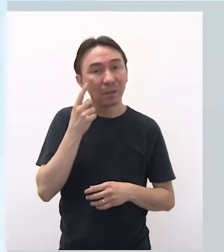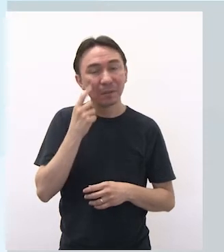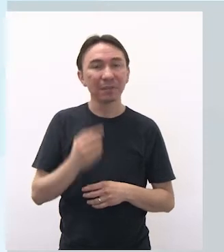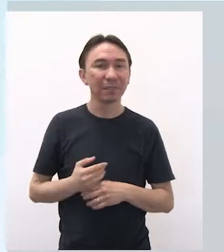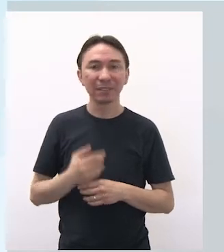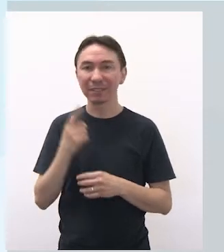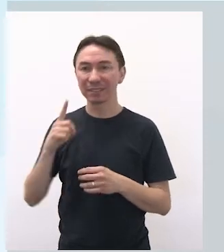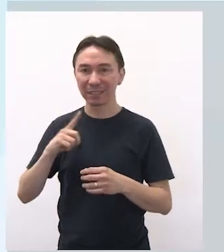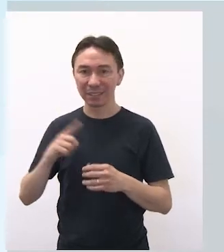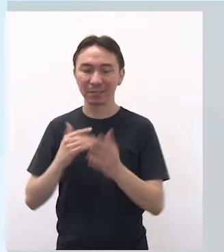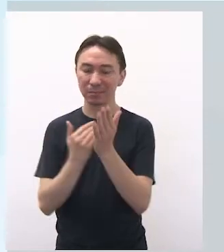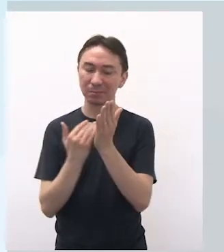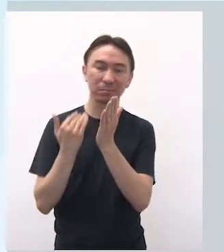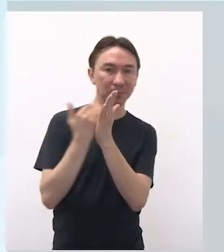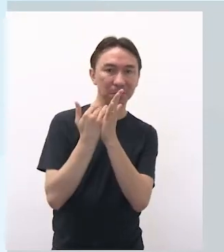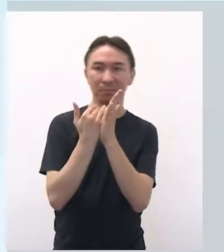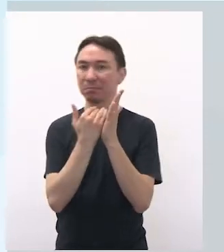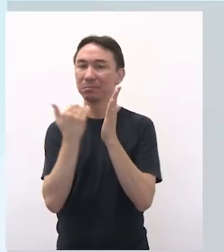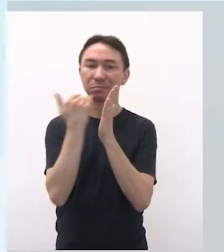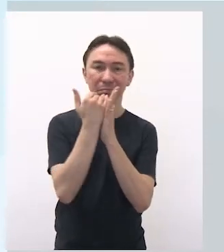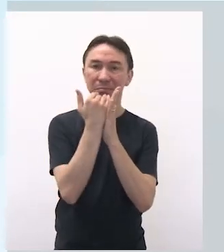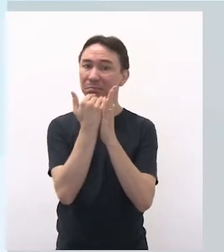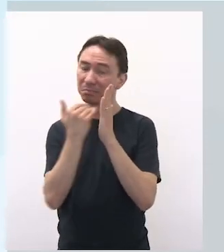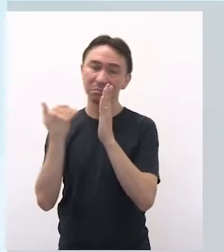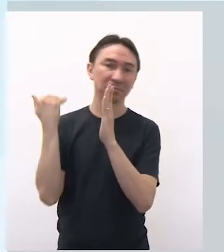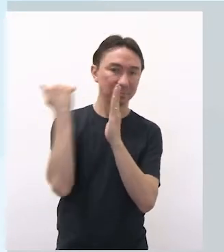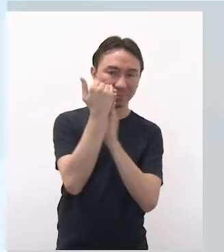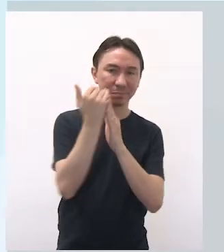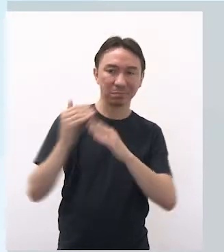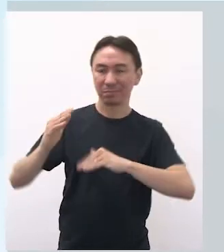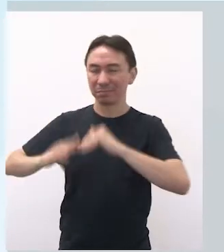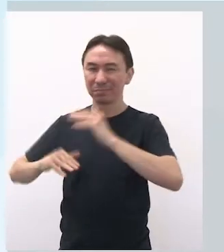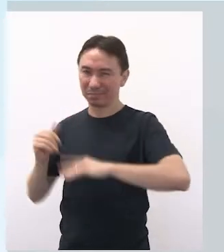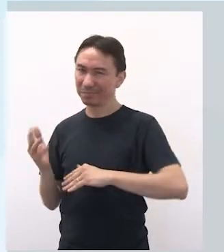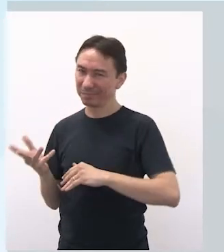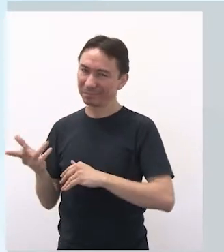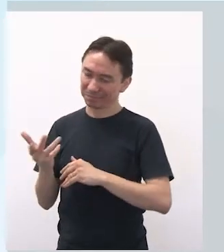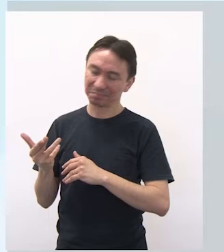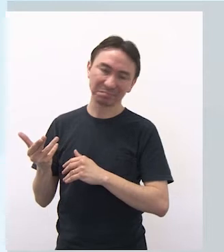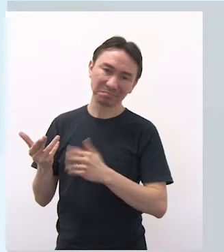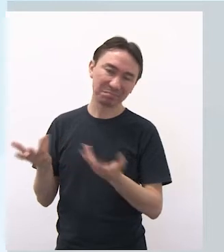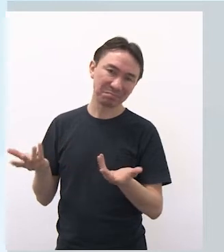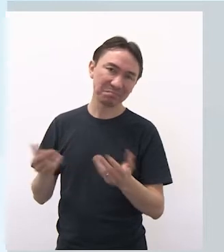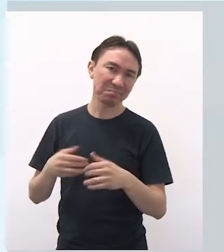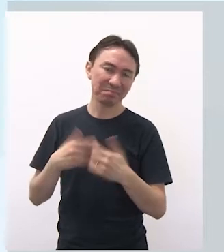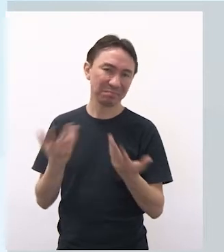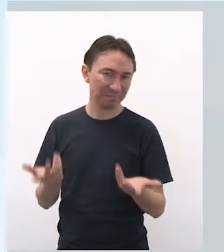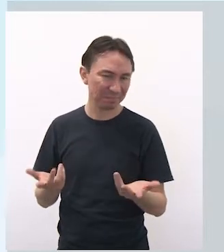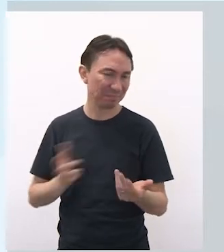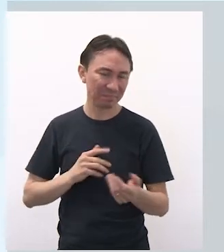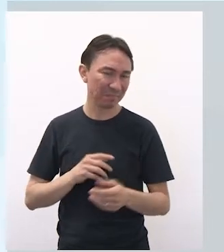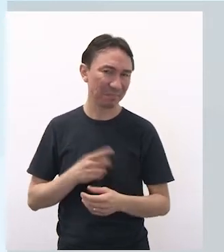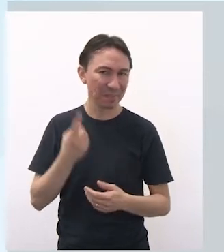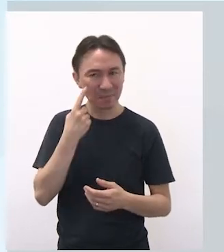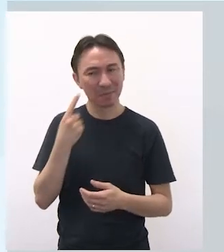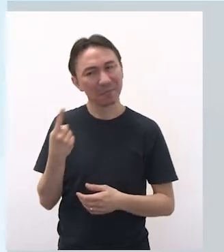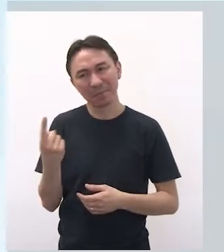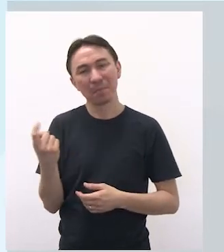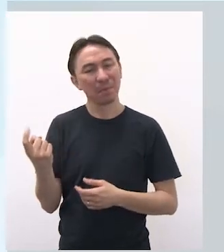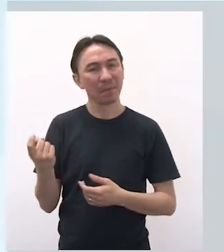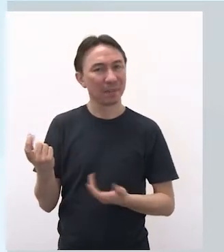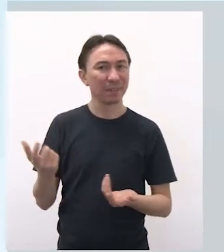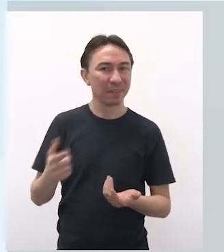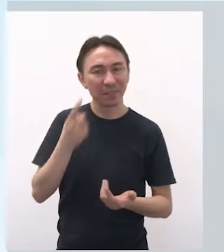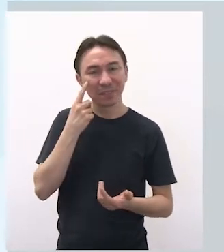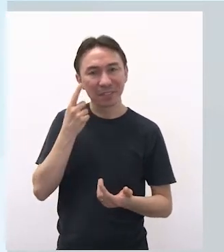uma mesma habilidade, ou de um mesmo, no caso aqui, de um mesmo objeto, de um mesmo, né, para a gente mostrar que esses níveis de proficiência,